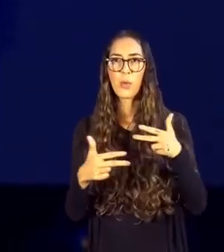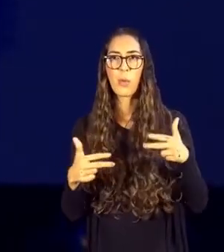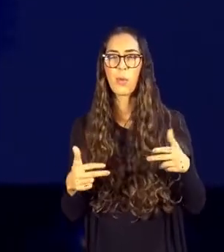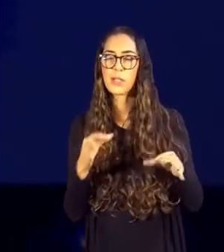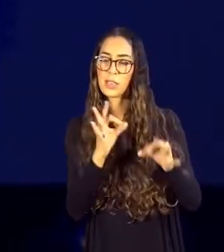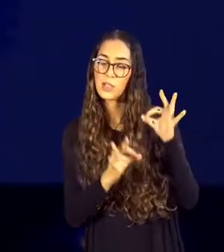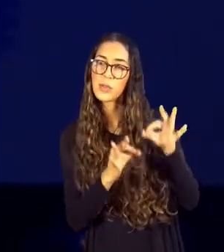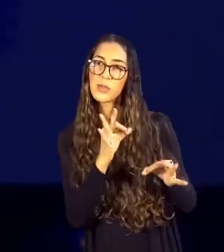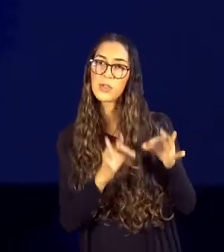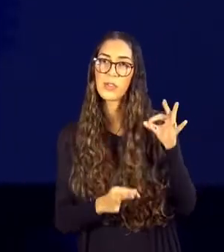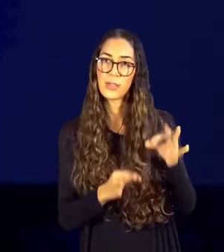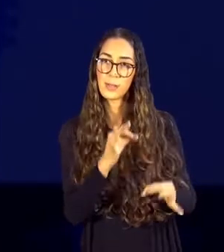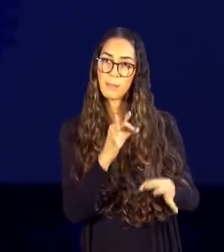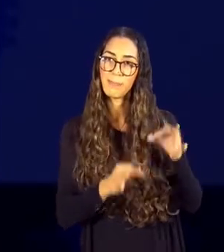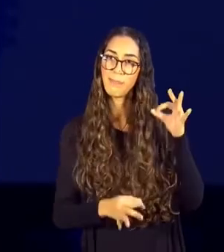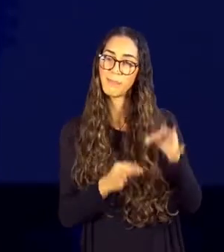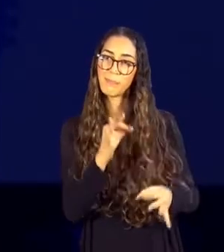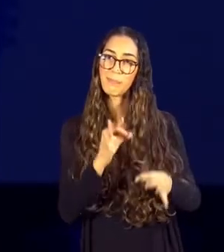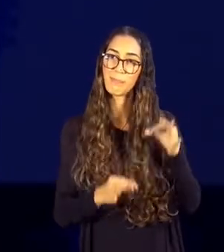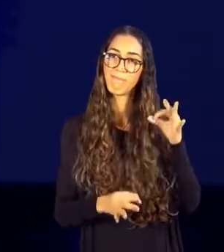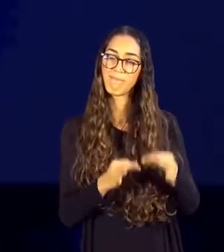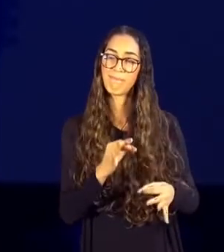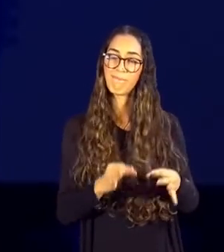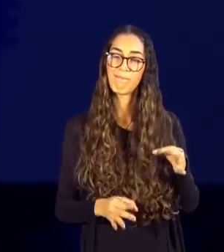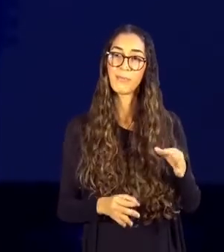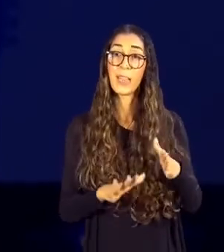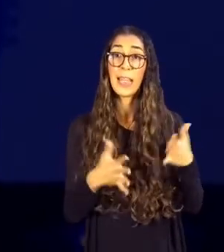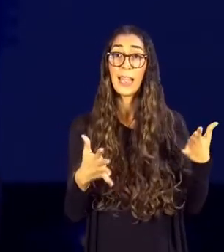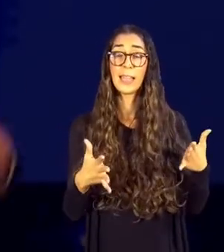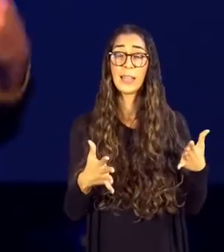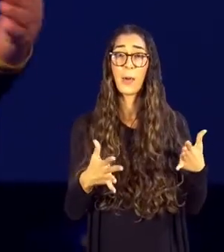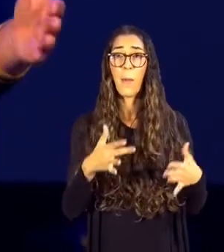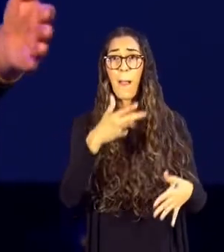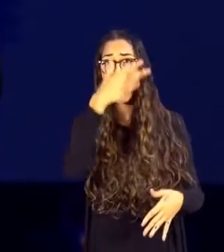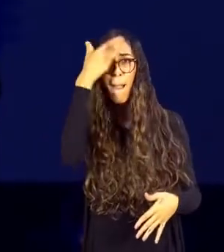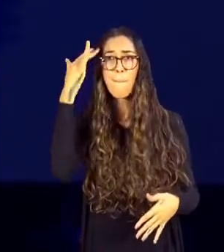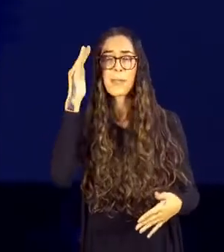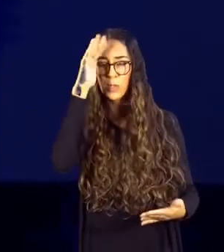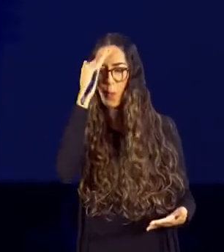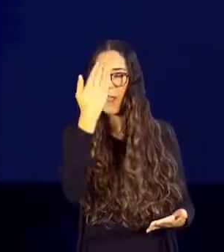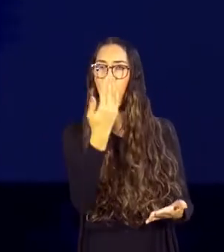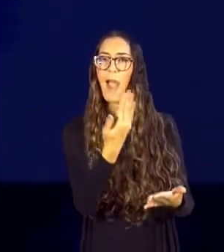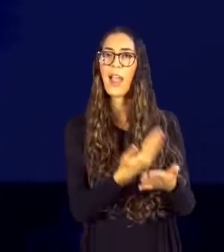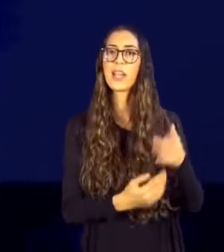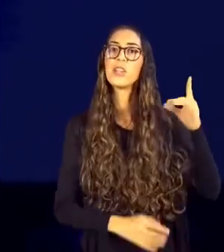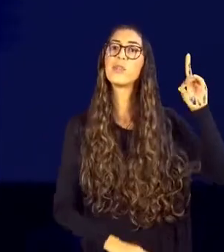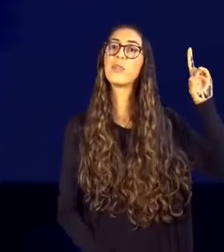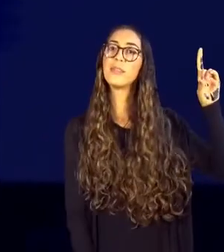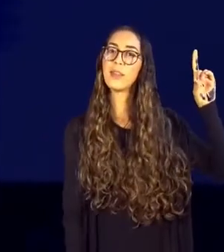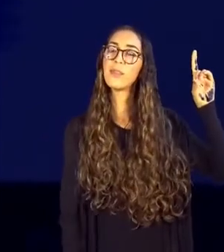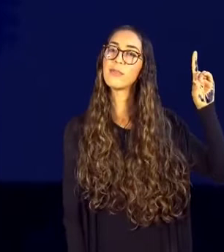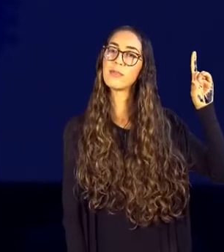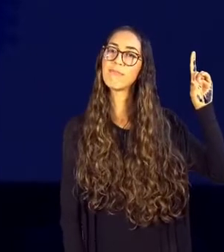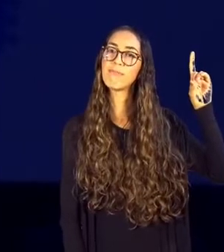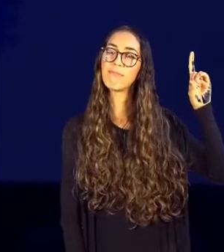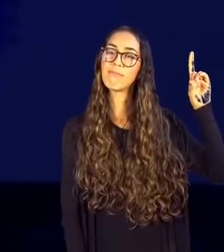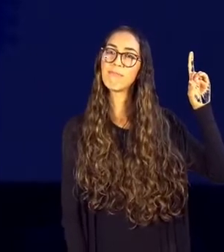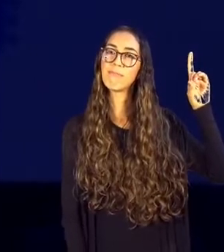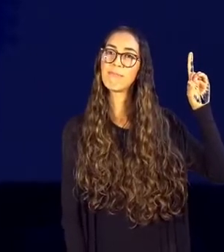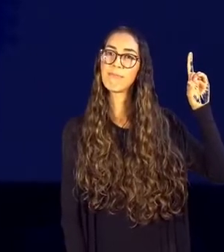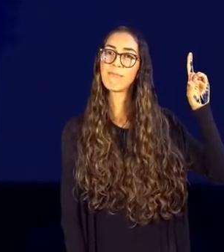Deus. E a causa foi ganha. O advogado dela dizendo, as pessoas dizendo... Isso foi